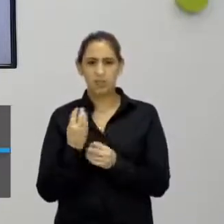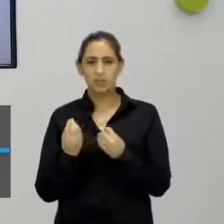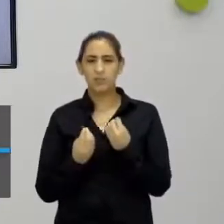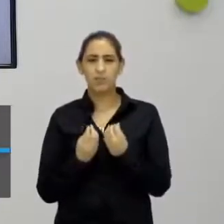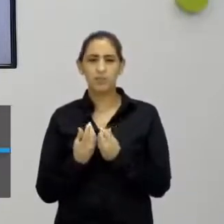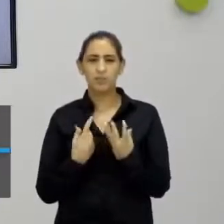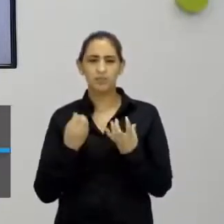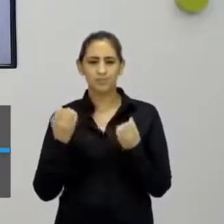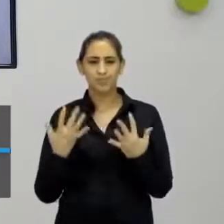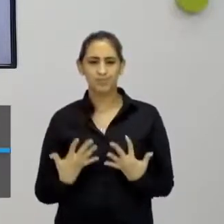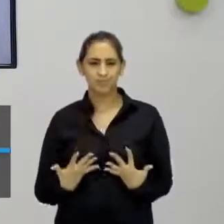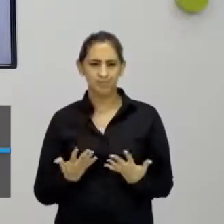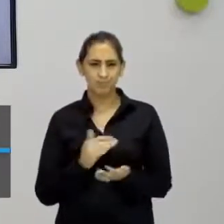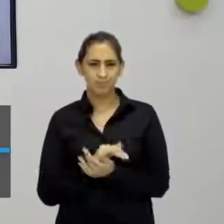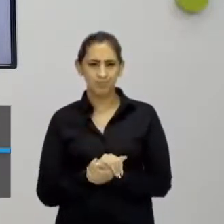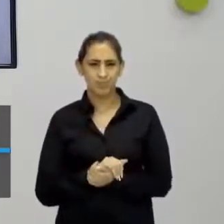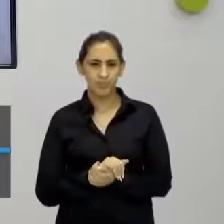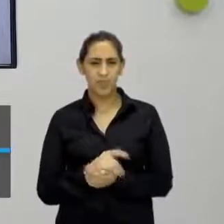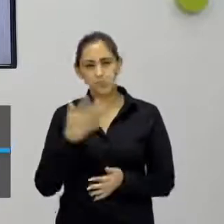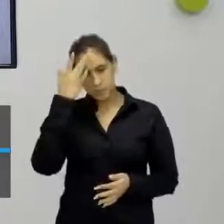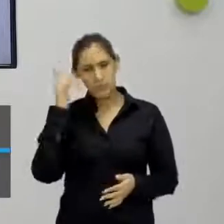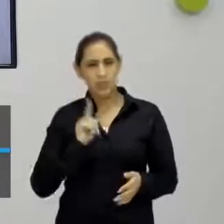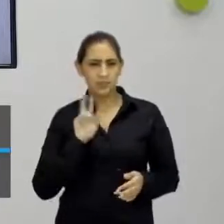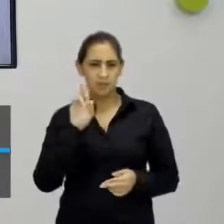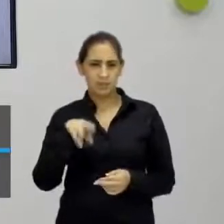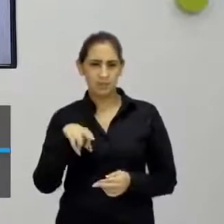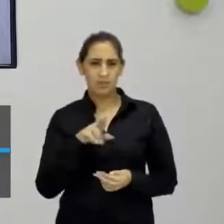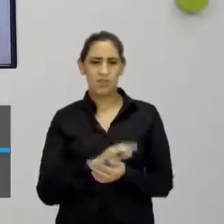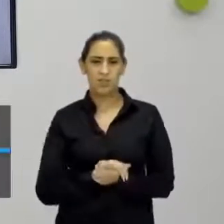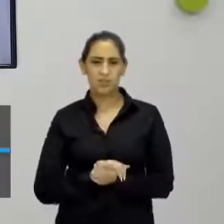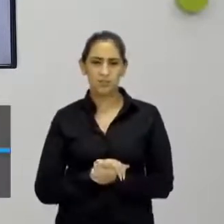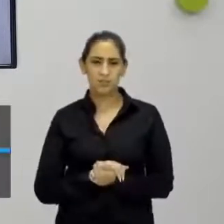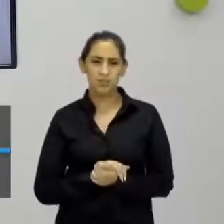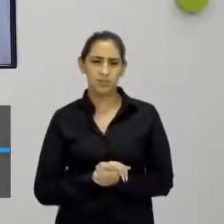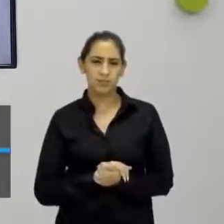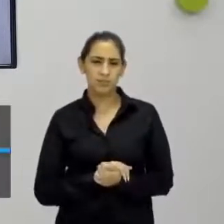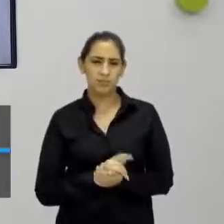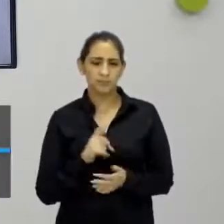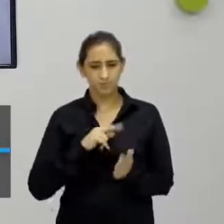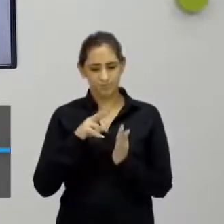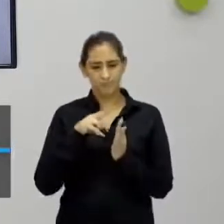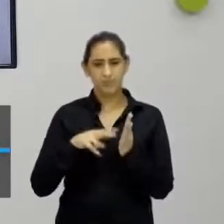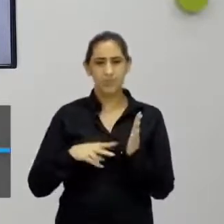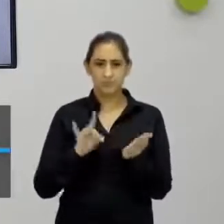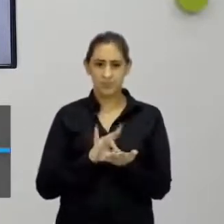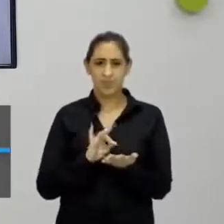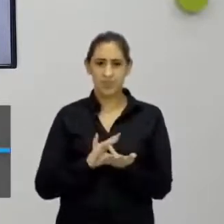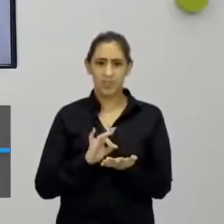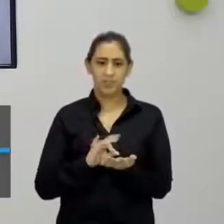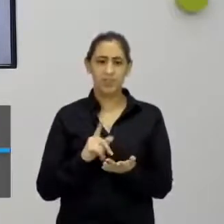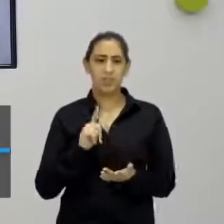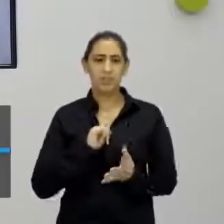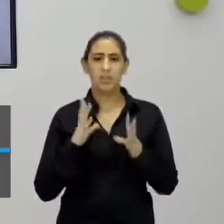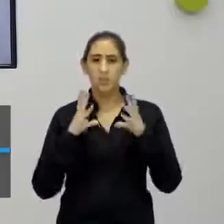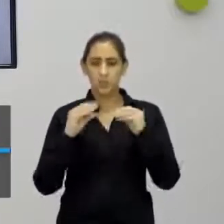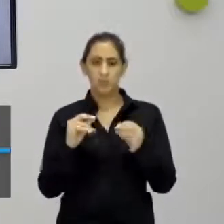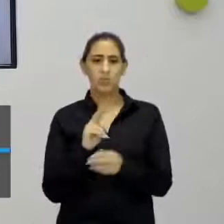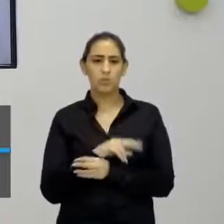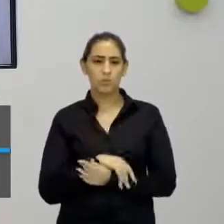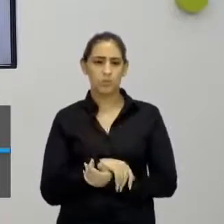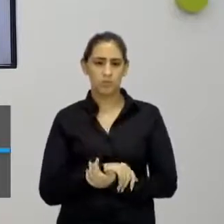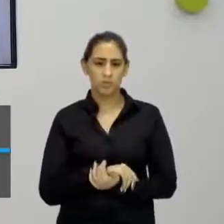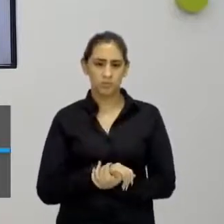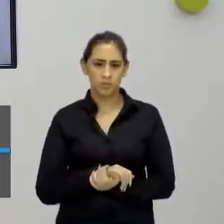posso contra-argumentar com os professores têm razão quando falaram que ler na internet está sendo leitor. Verdade, né? Entende todo mundo virtual.